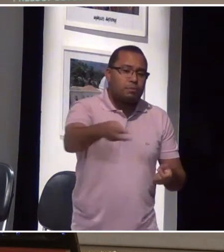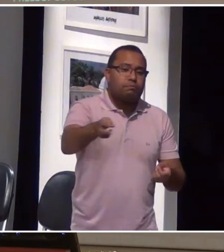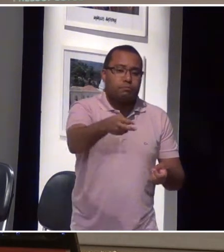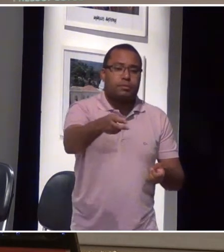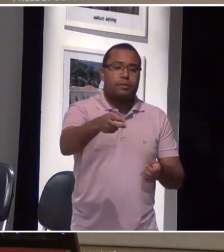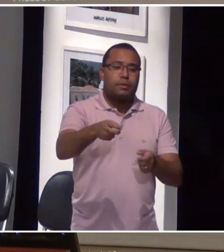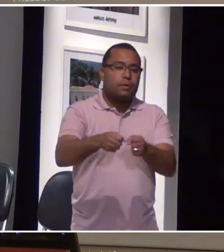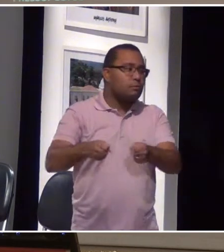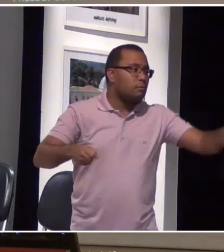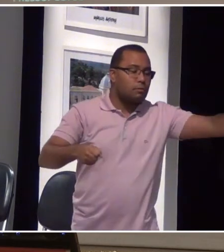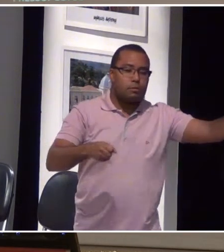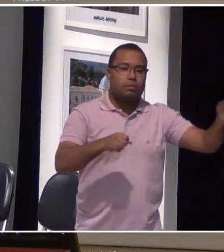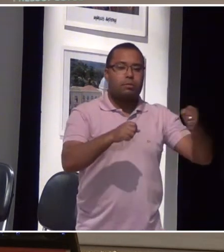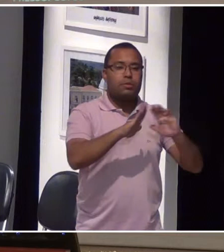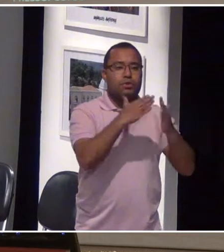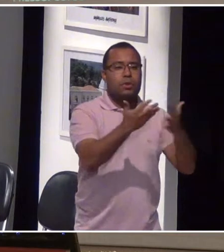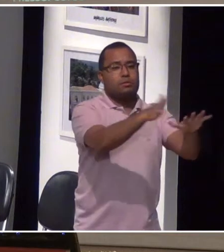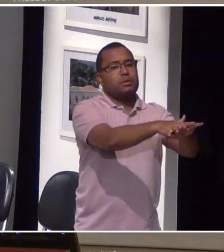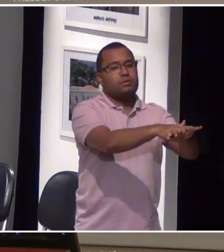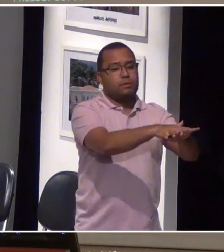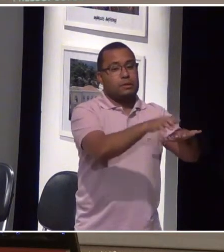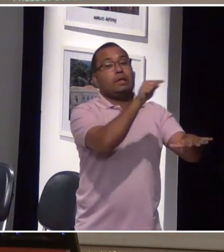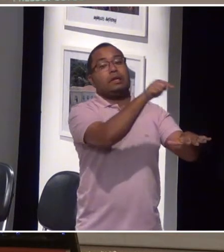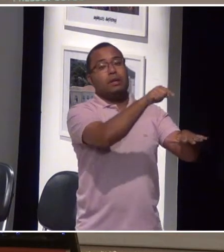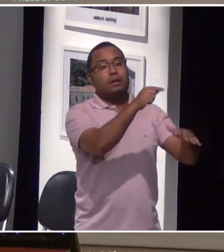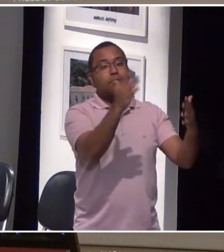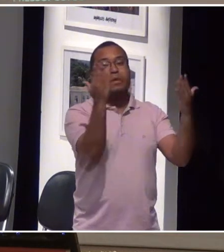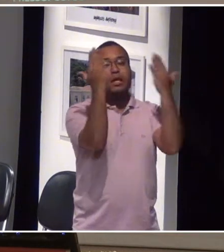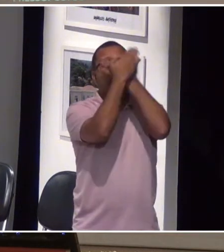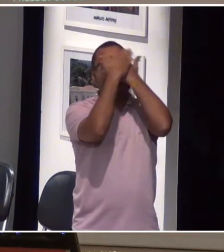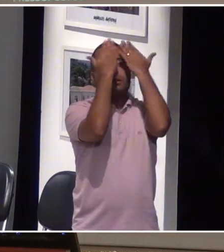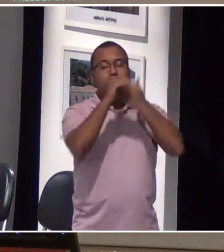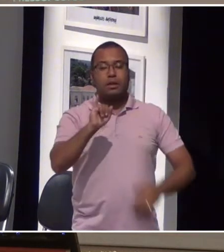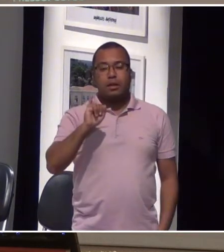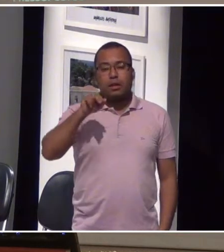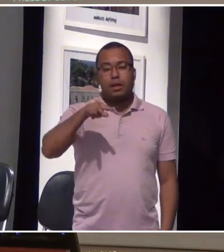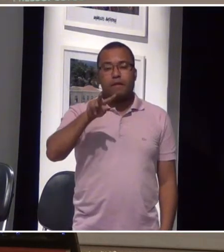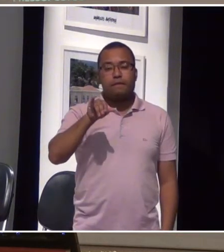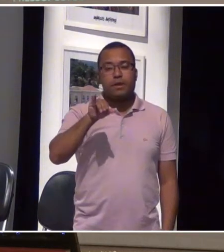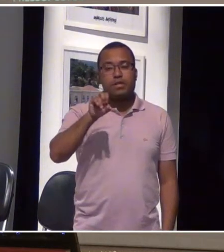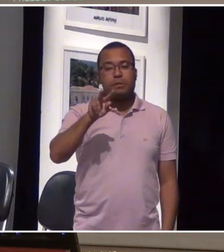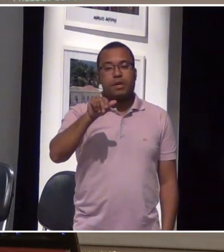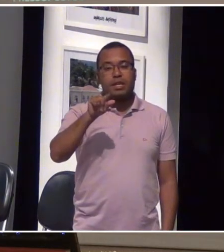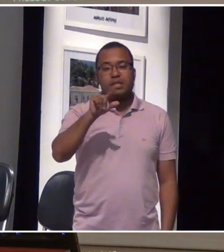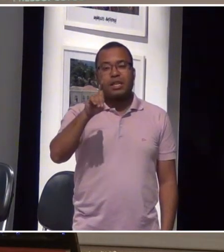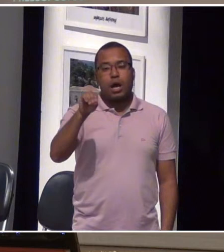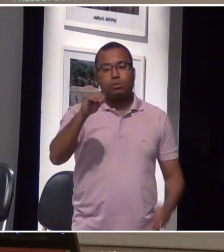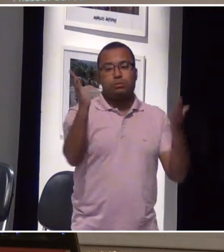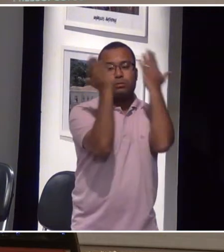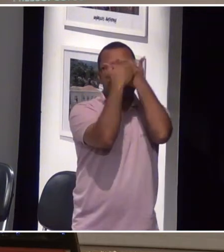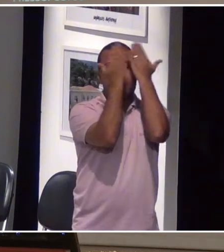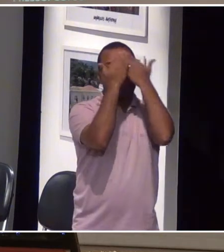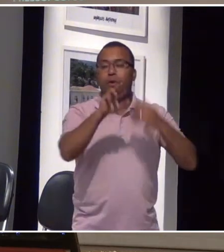implantes, e indo para o sistema comum de ensino, e lá sendo invisibilizados, não aparecendo em estatísticas educacionais